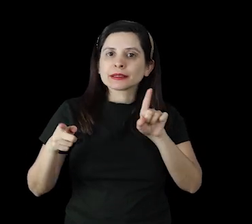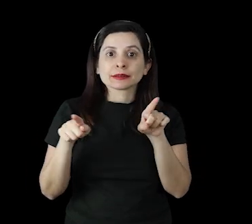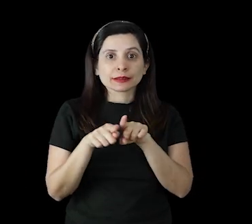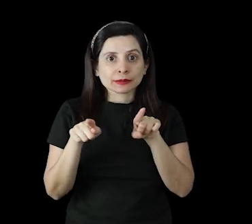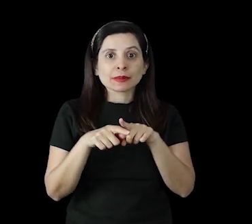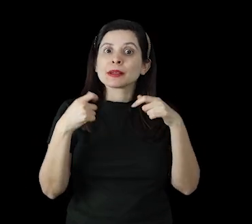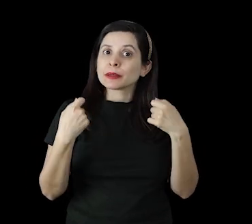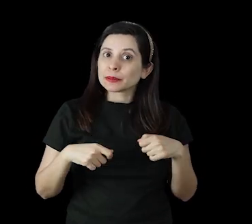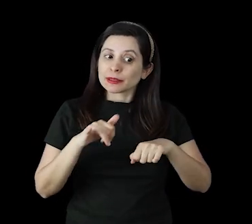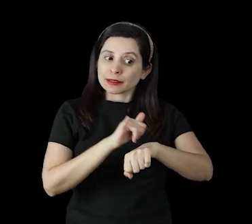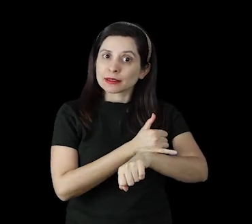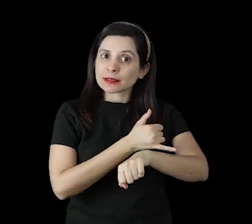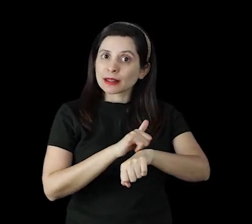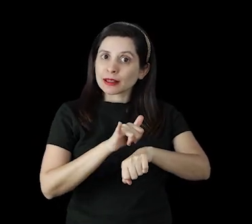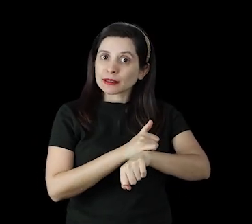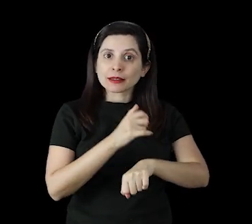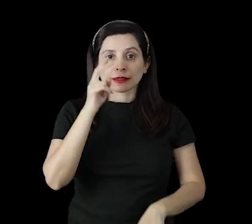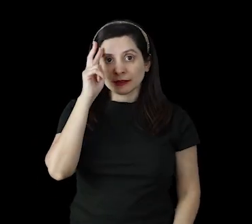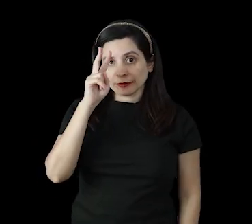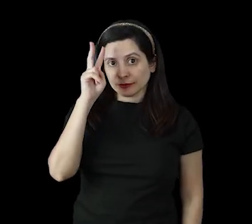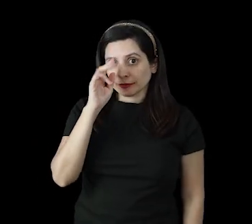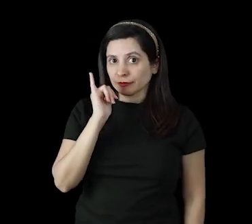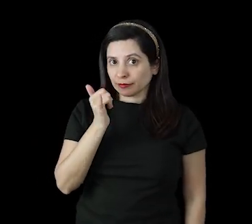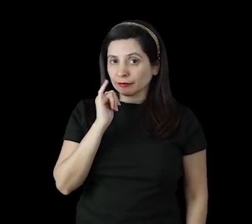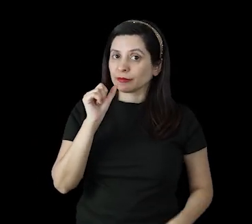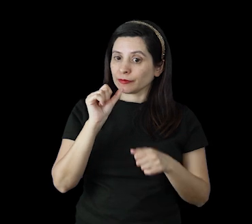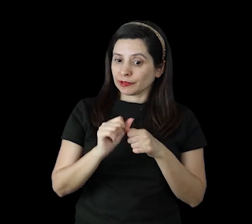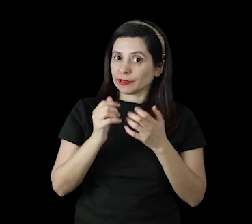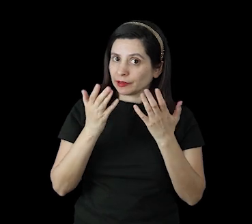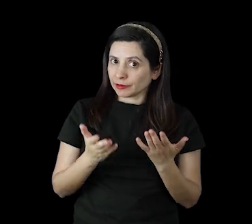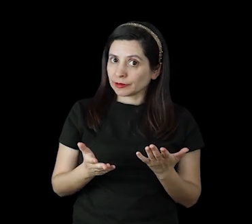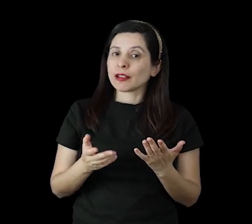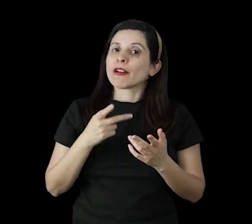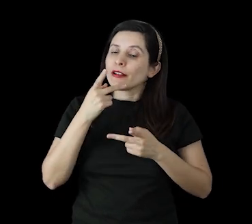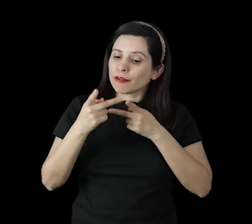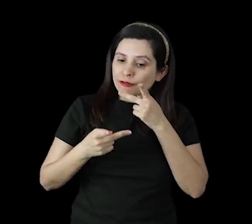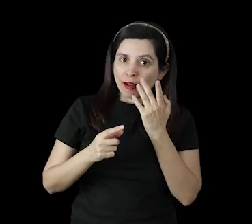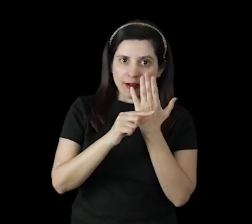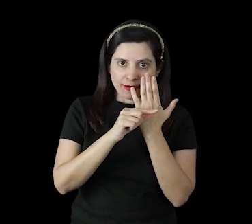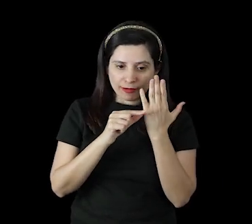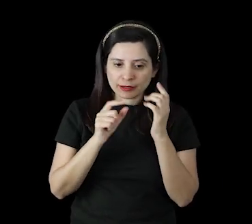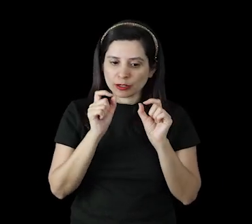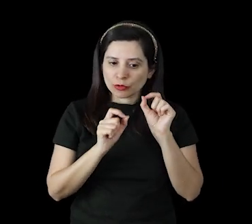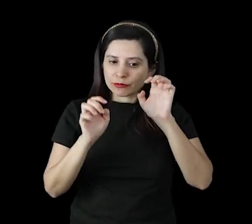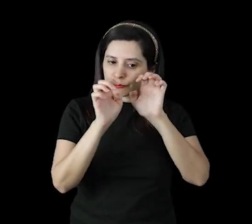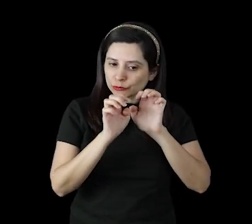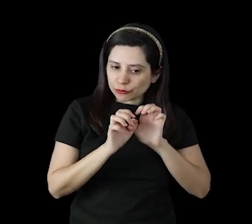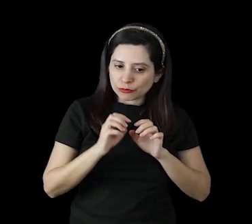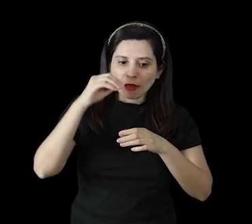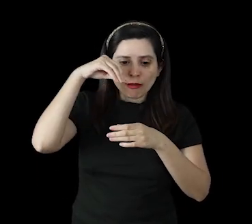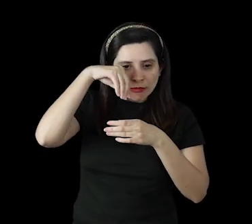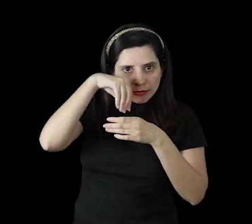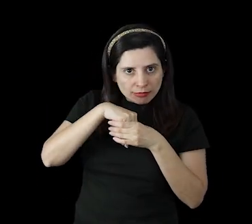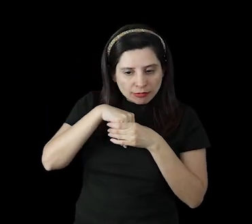precisa muito de estratégia narrativa para você fazer isso, né? E aí ela vai dizer que basicamente todas as estruturas estão